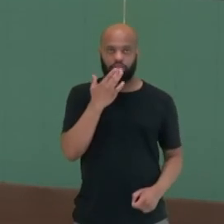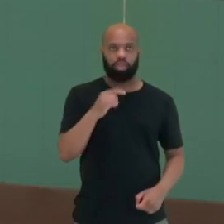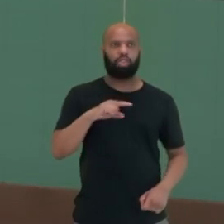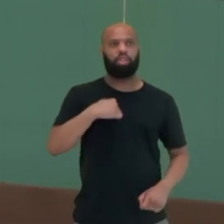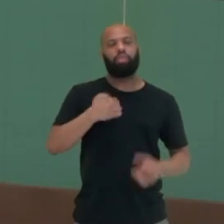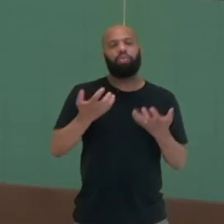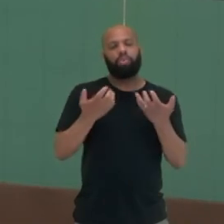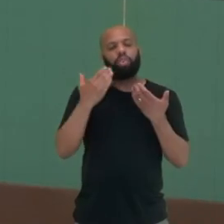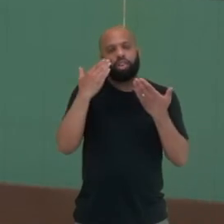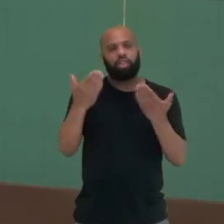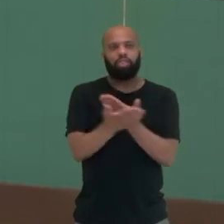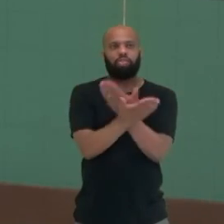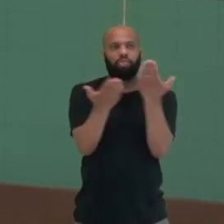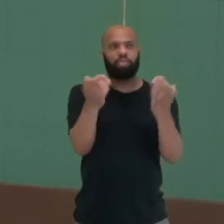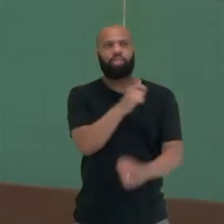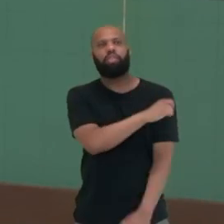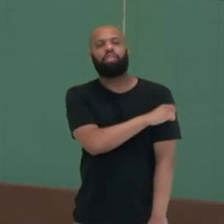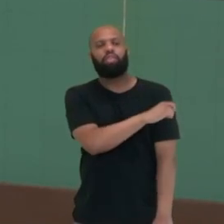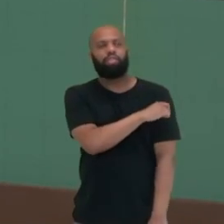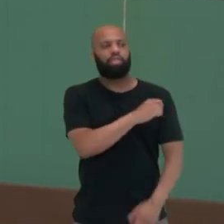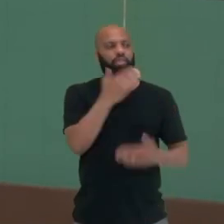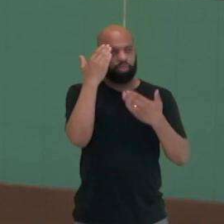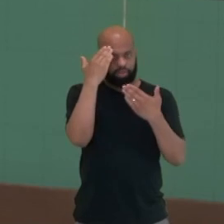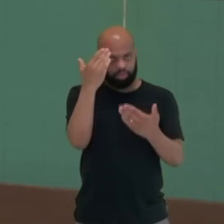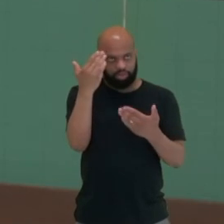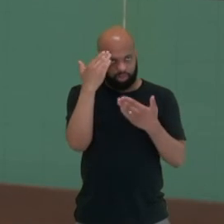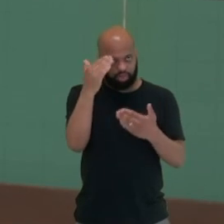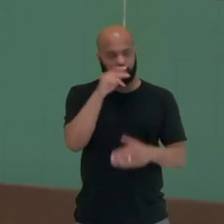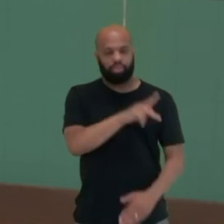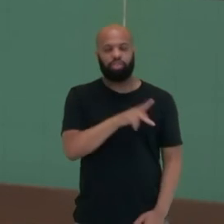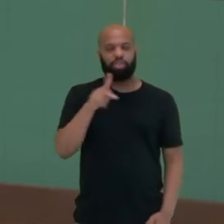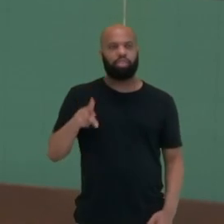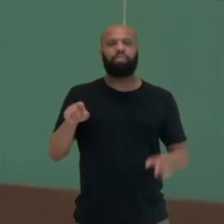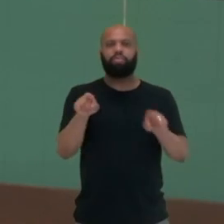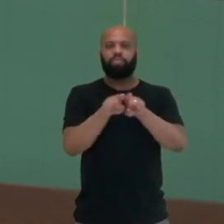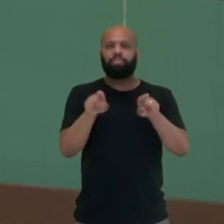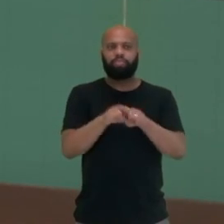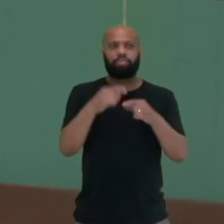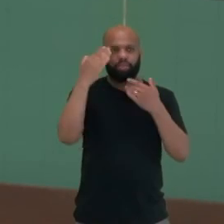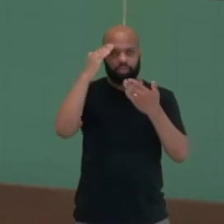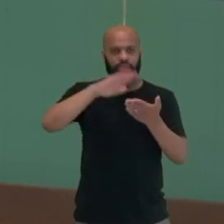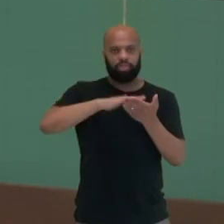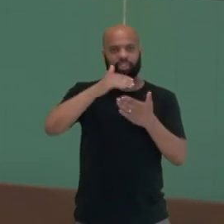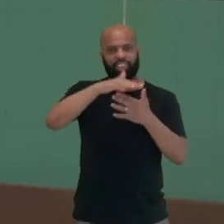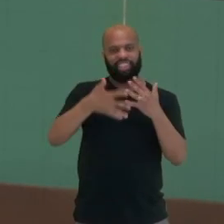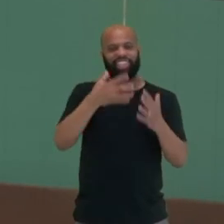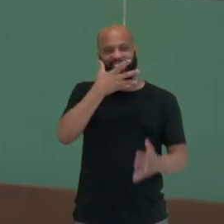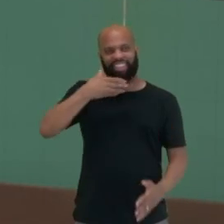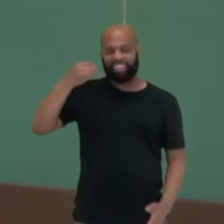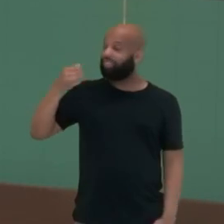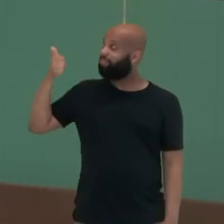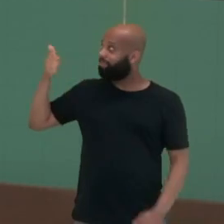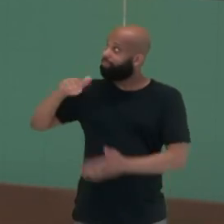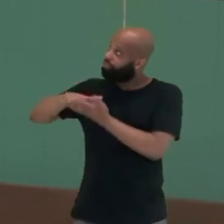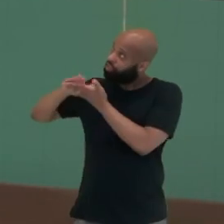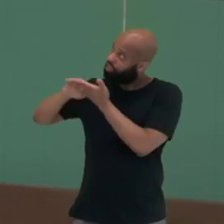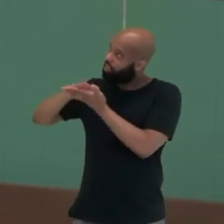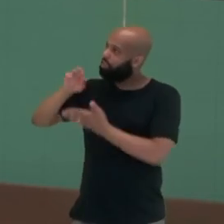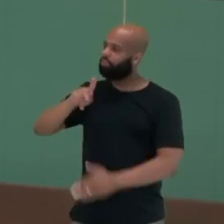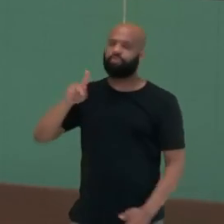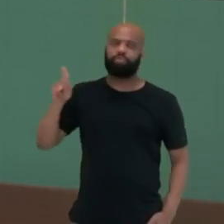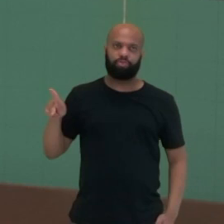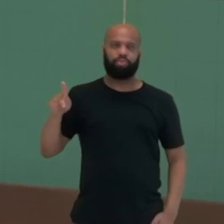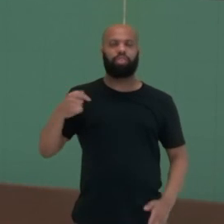de agradecer vocês, estudantes, muito obrigada, professores também, agradecer o nosso intérprete, Natan, obrigada, Natan.